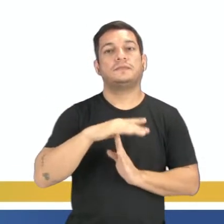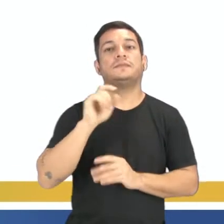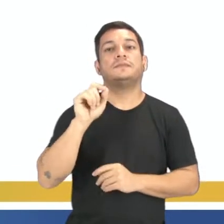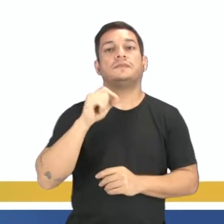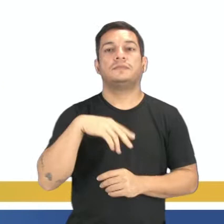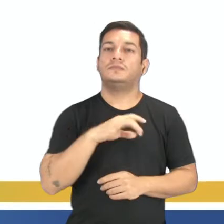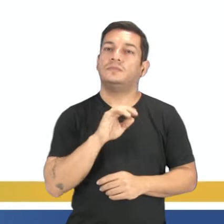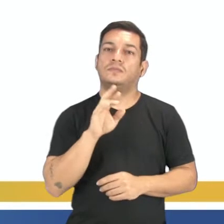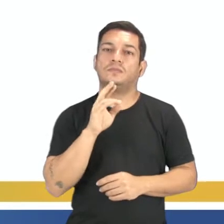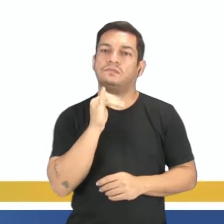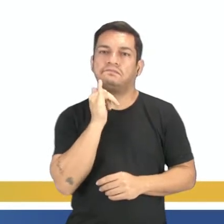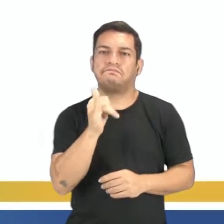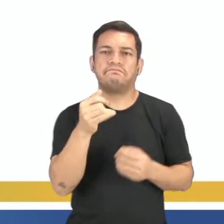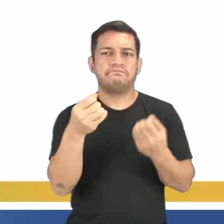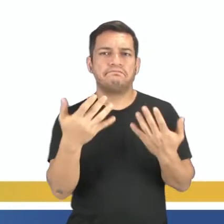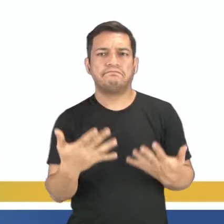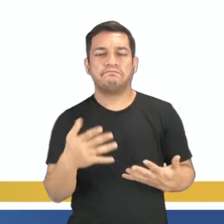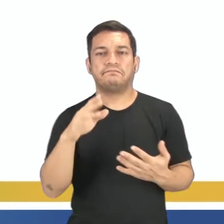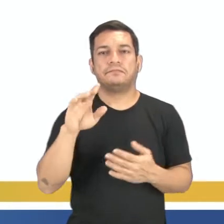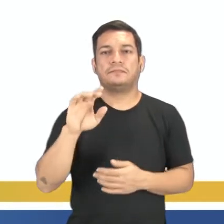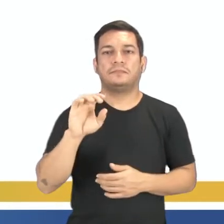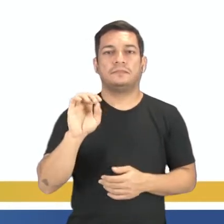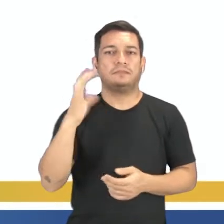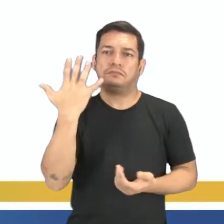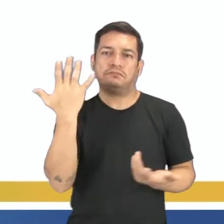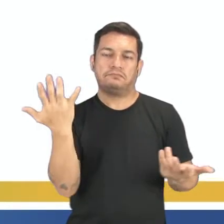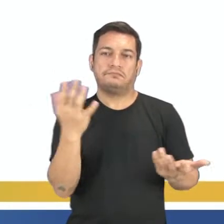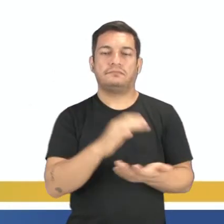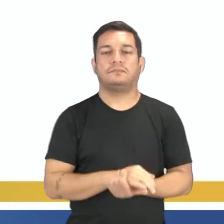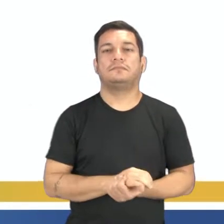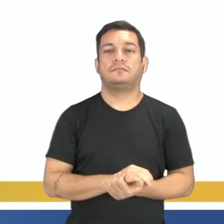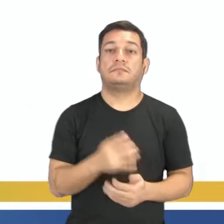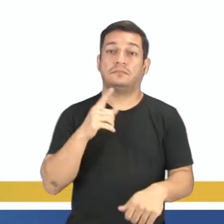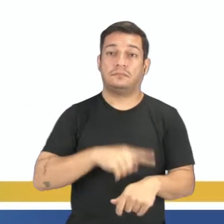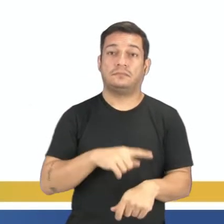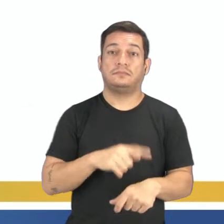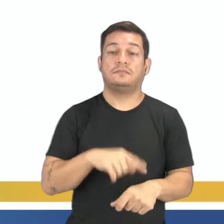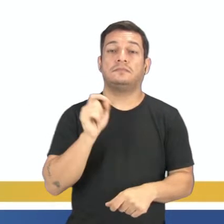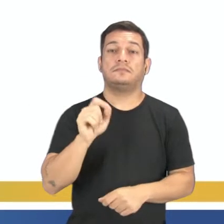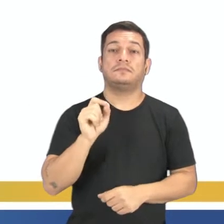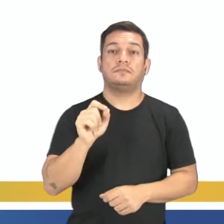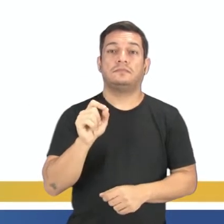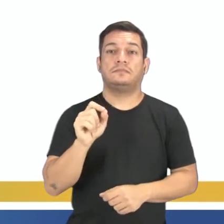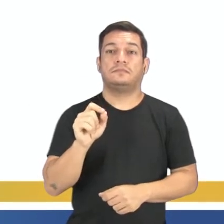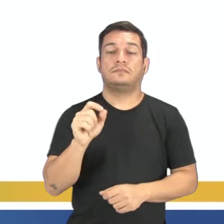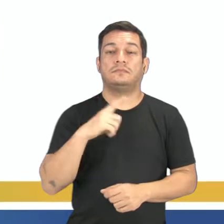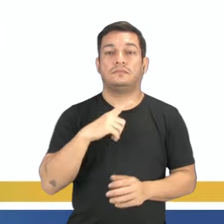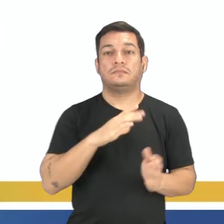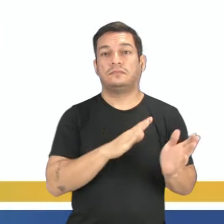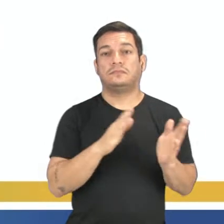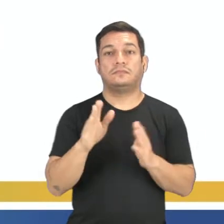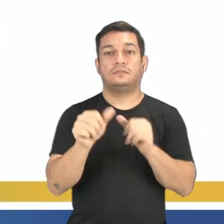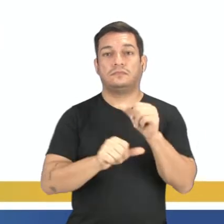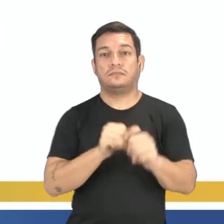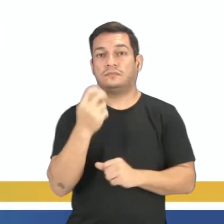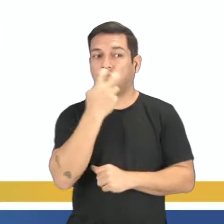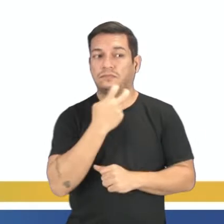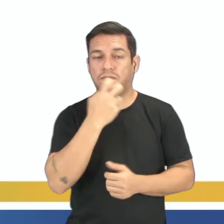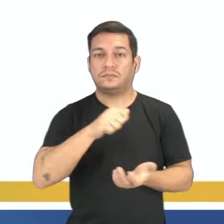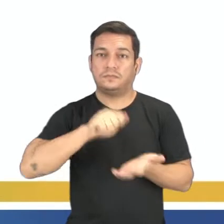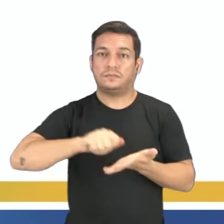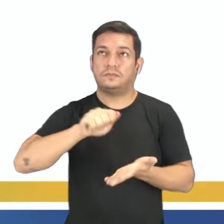apenas a um relato, ou seja, recontar um fato. Então, a partir do momento que passou da oralidade para a